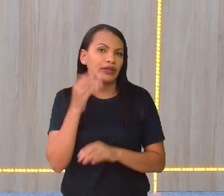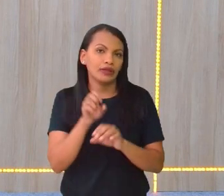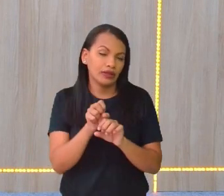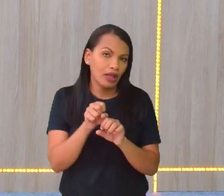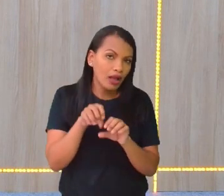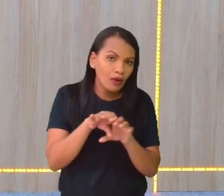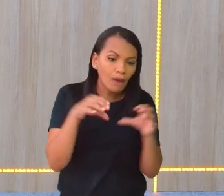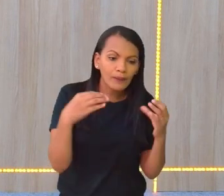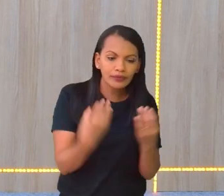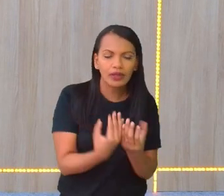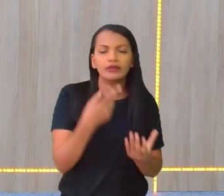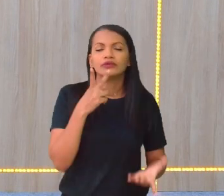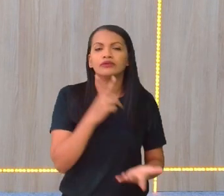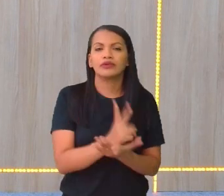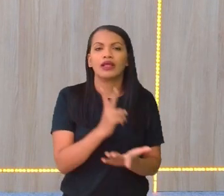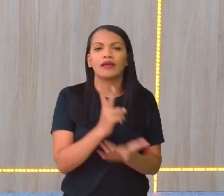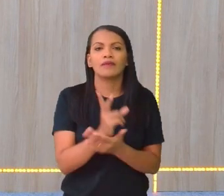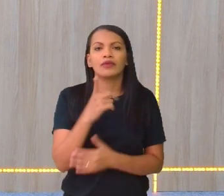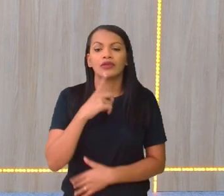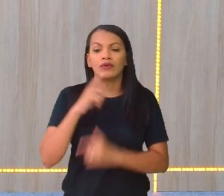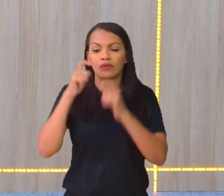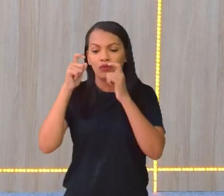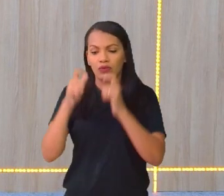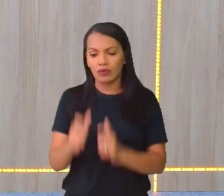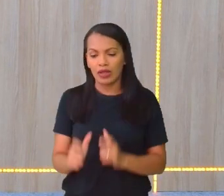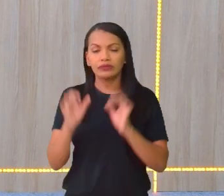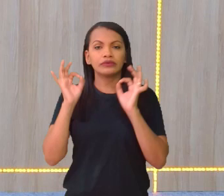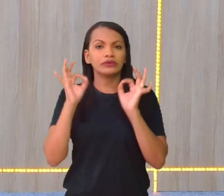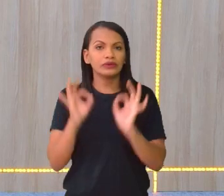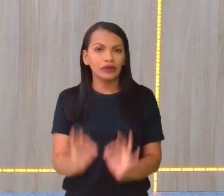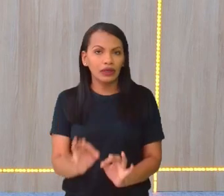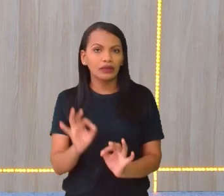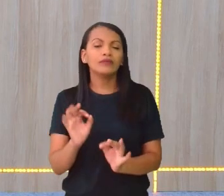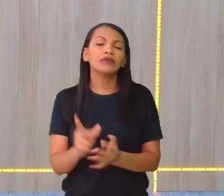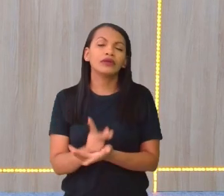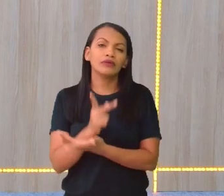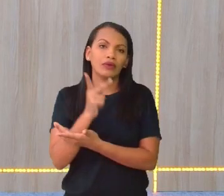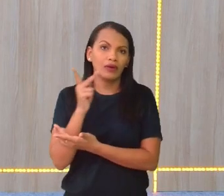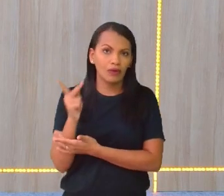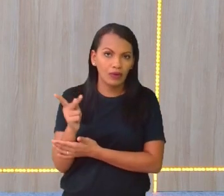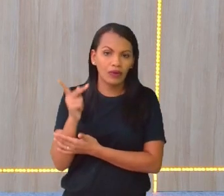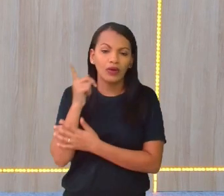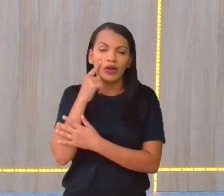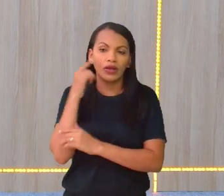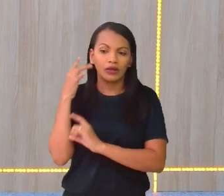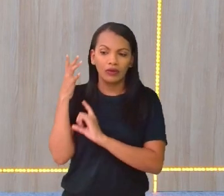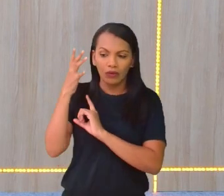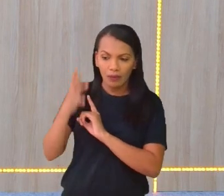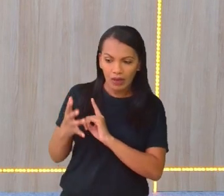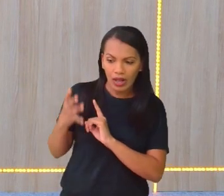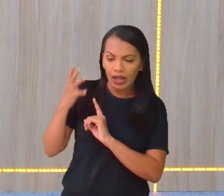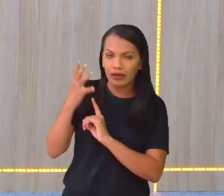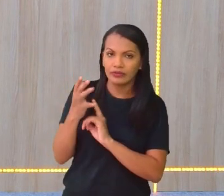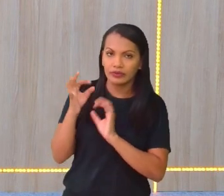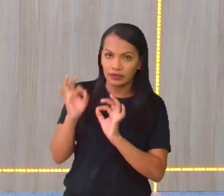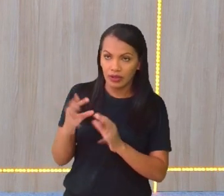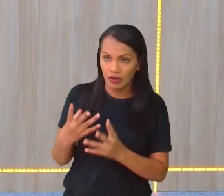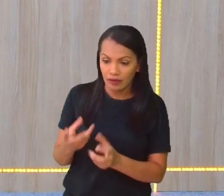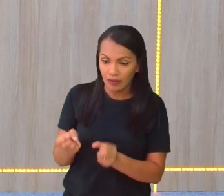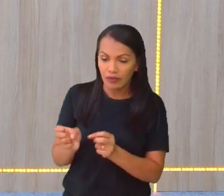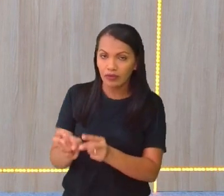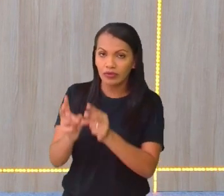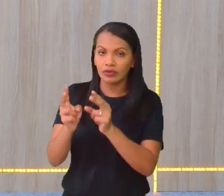não é, adequado para que aconteça estas palestras. Vamos